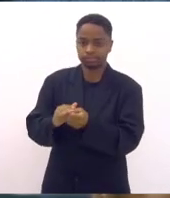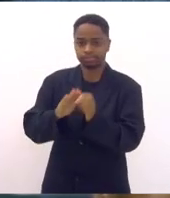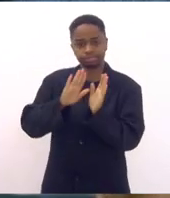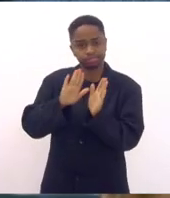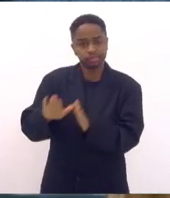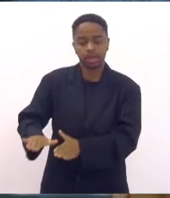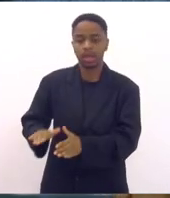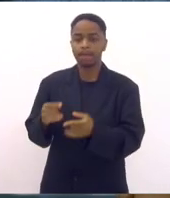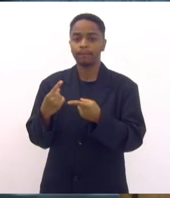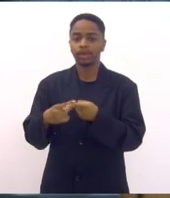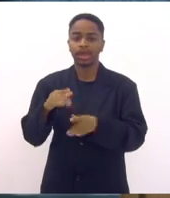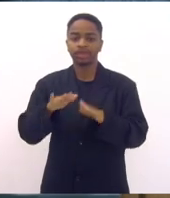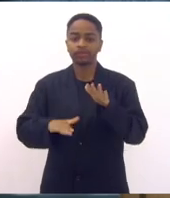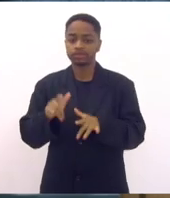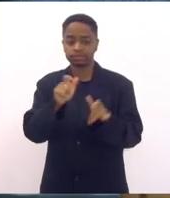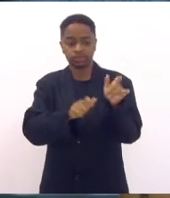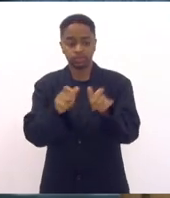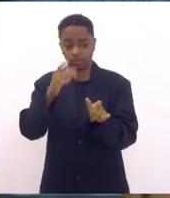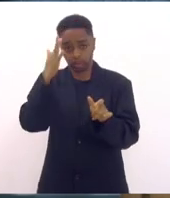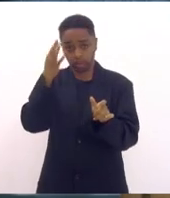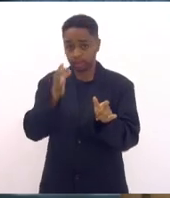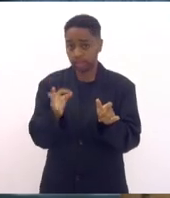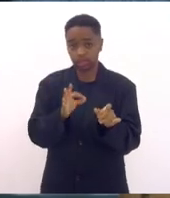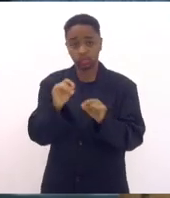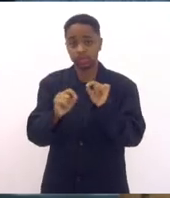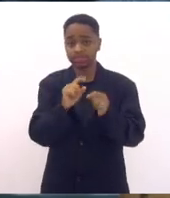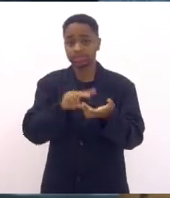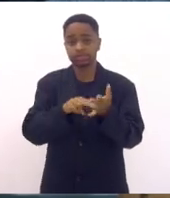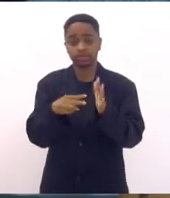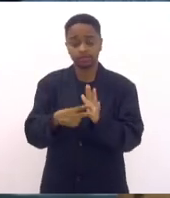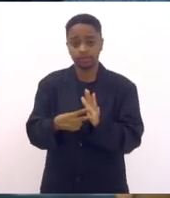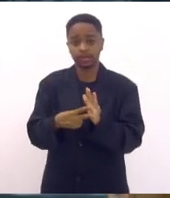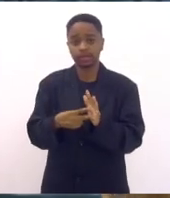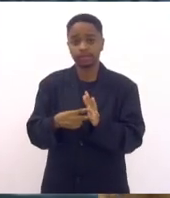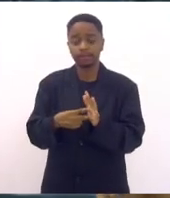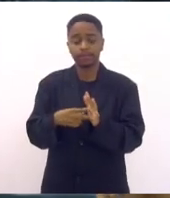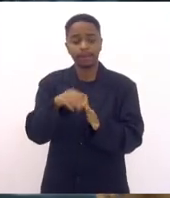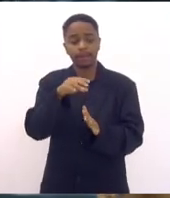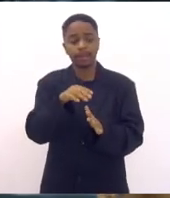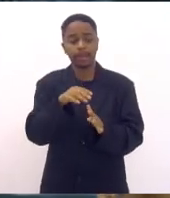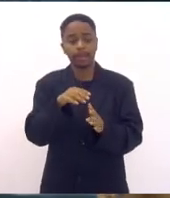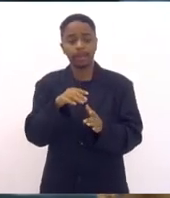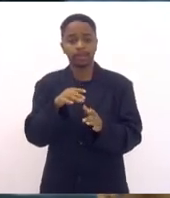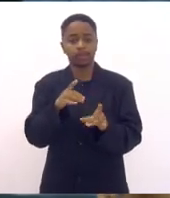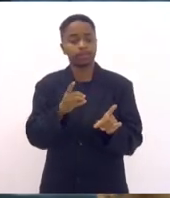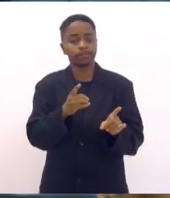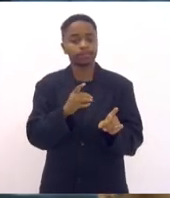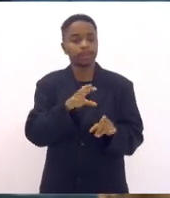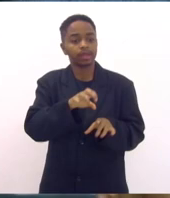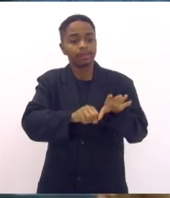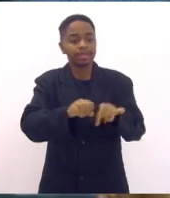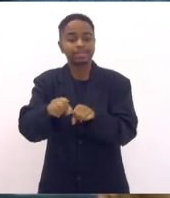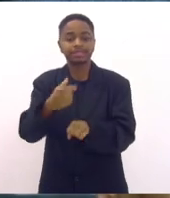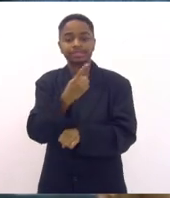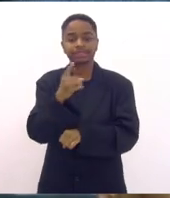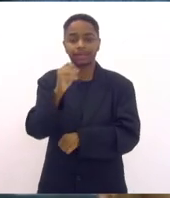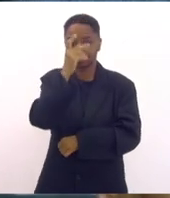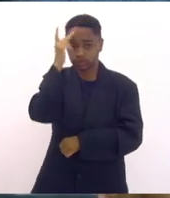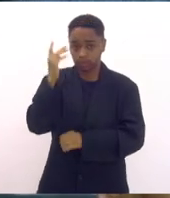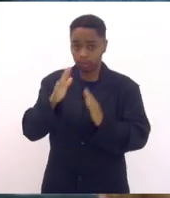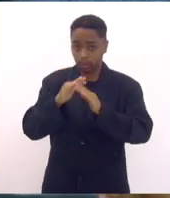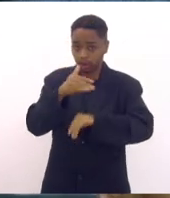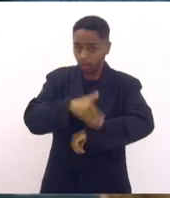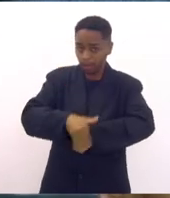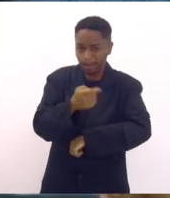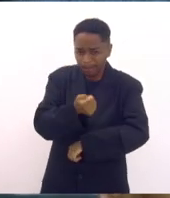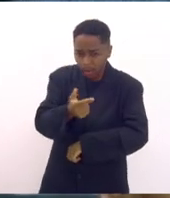que M das vezes não entendem o que é resgatar 100 pessoas que vivem nas ruas né que 100 é um número pouco não não é um número pouco